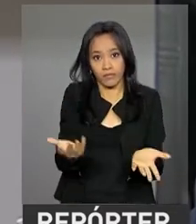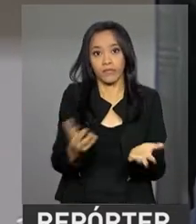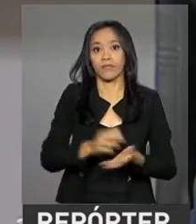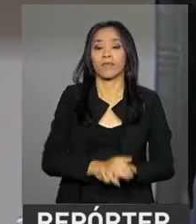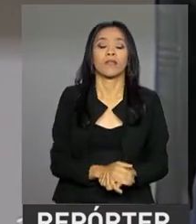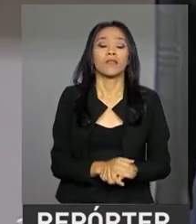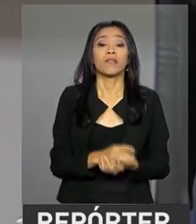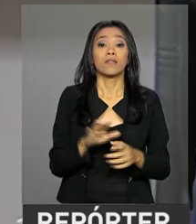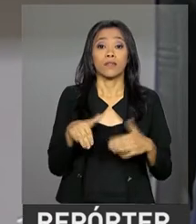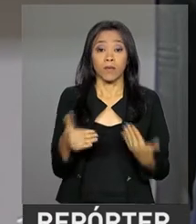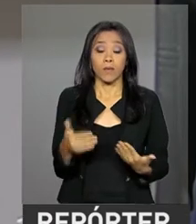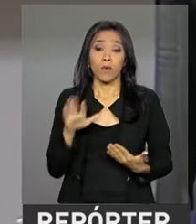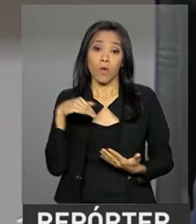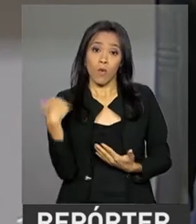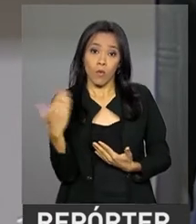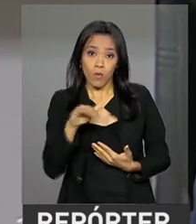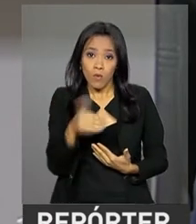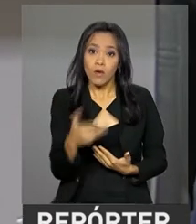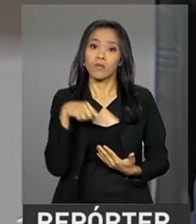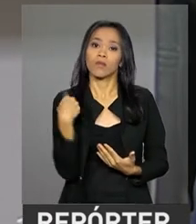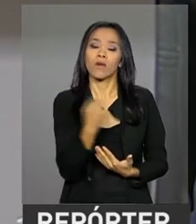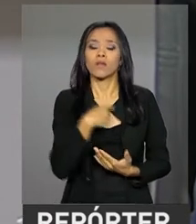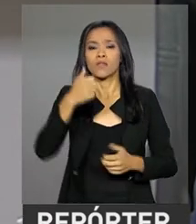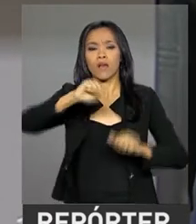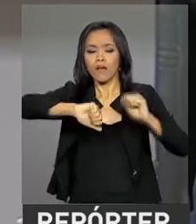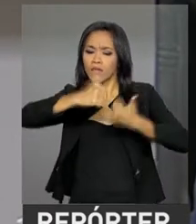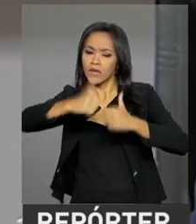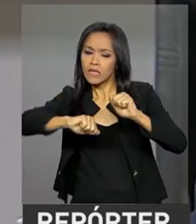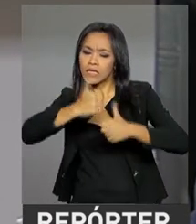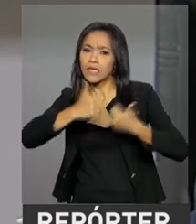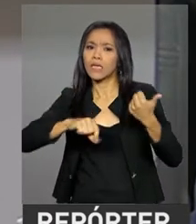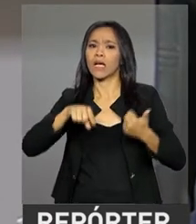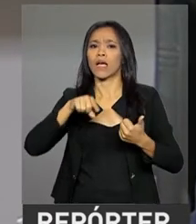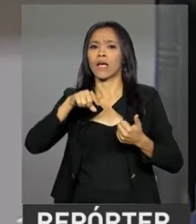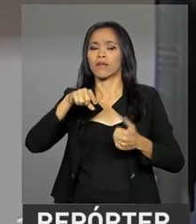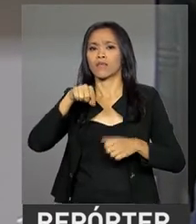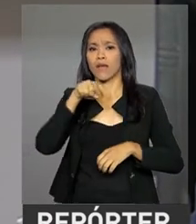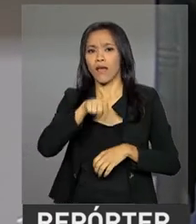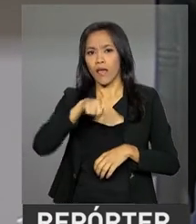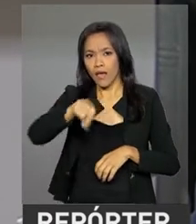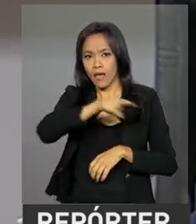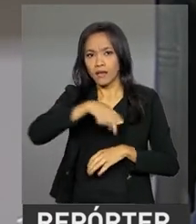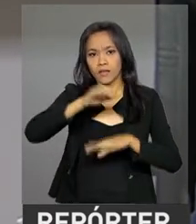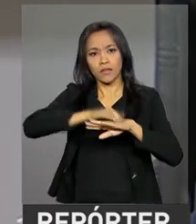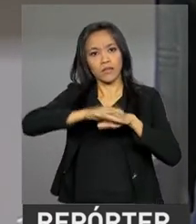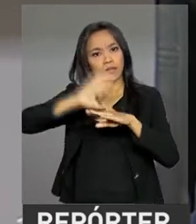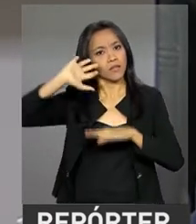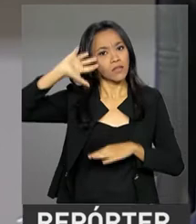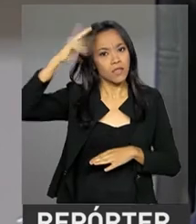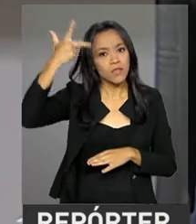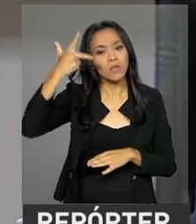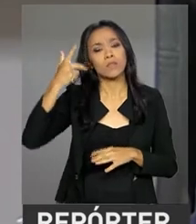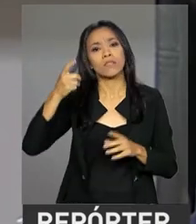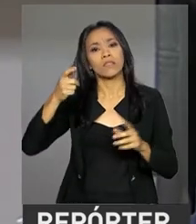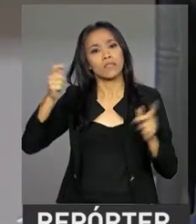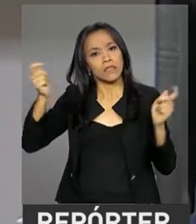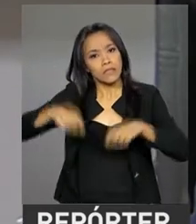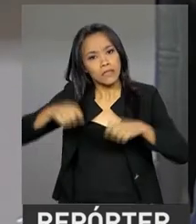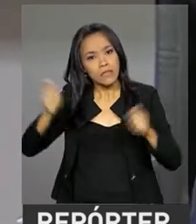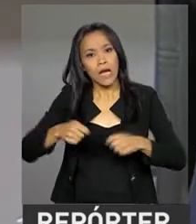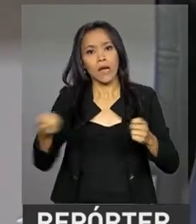do momento em que nós avaliamos essas decisões precisamente tanque e concluímos que é possível se incluir no relatório